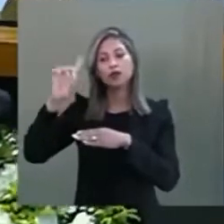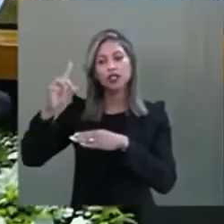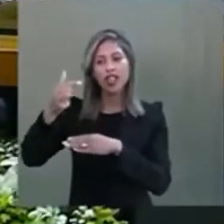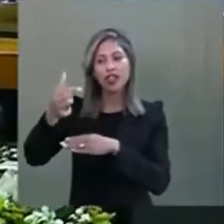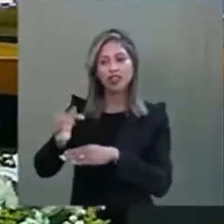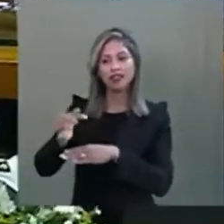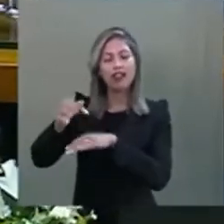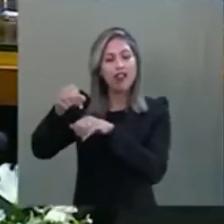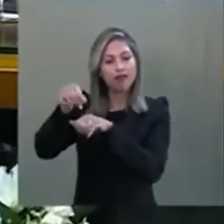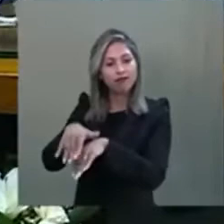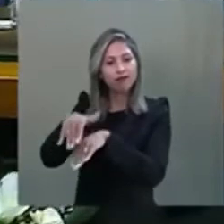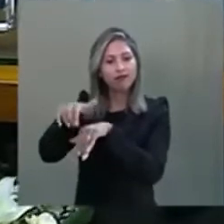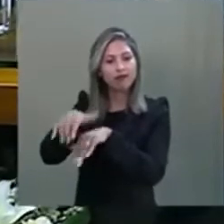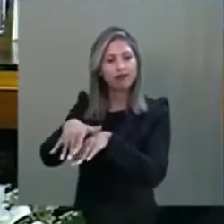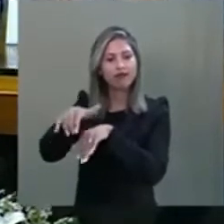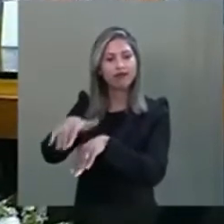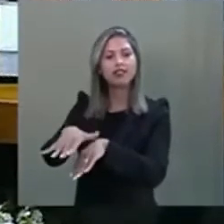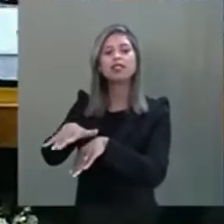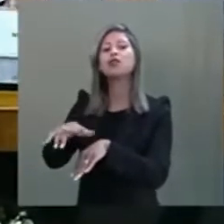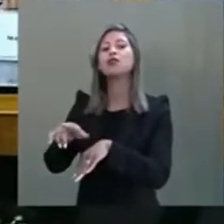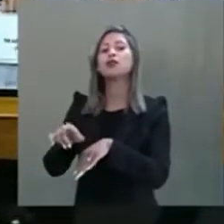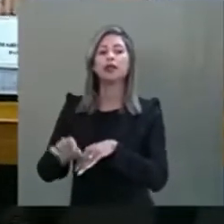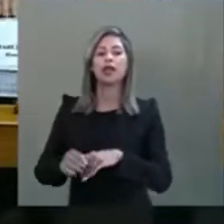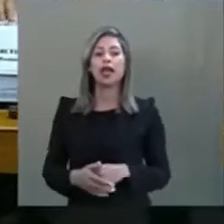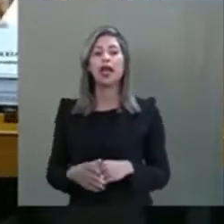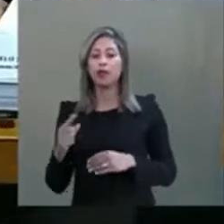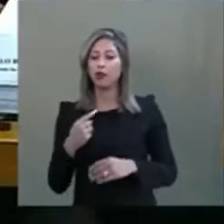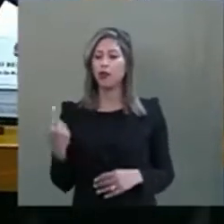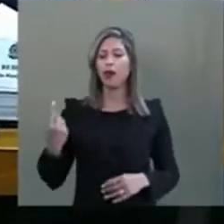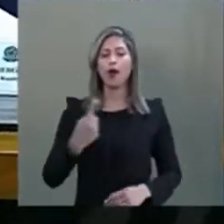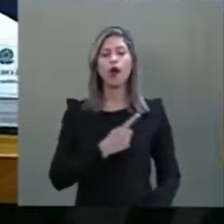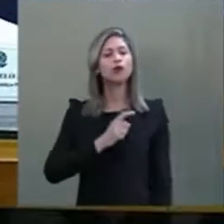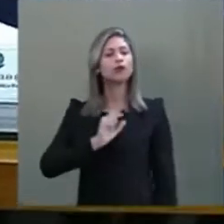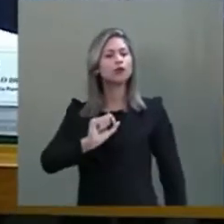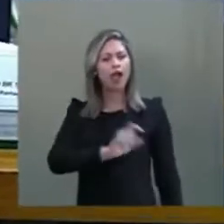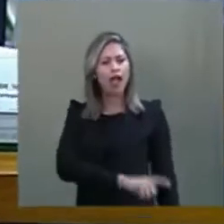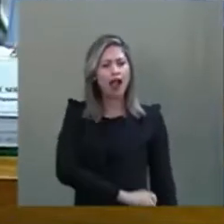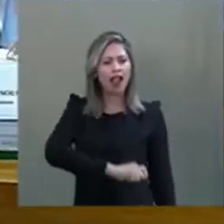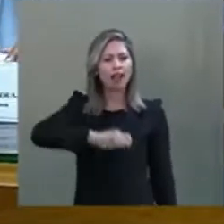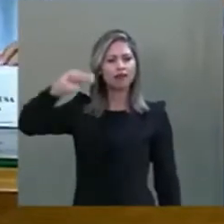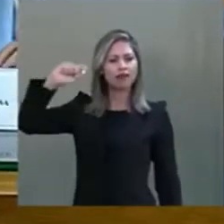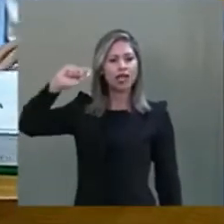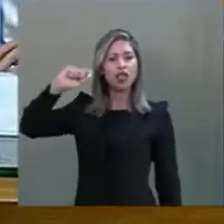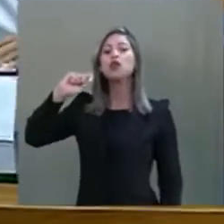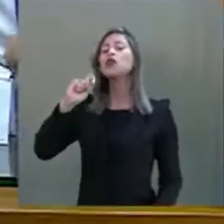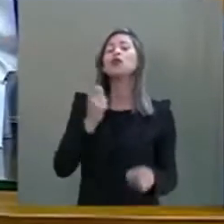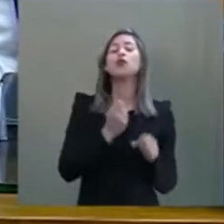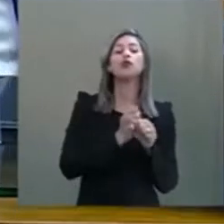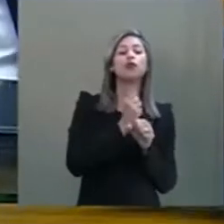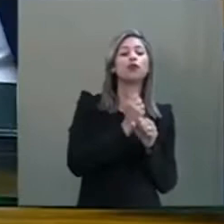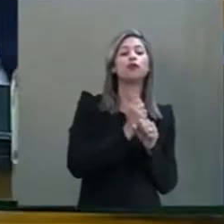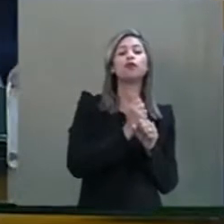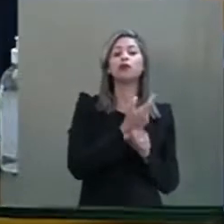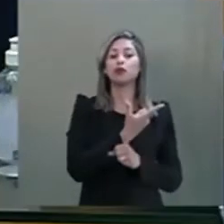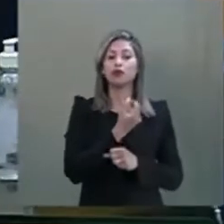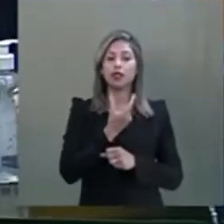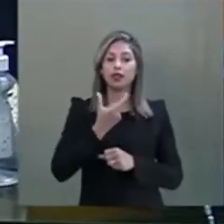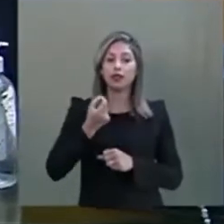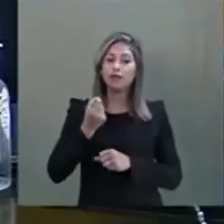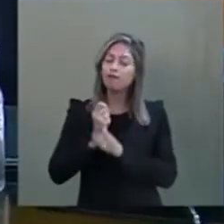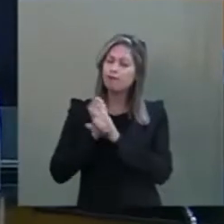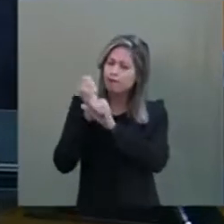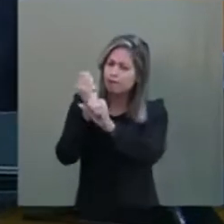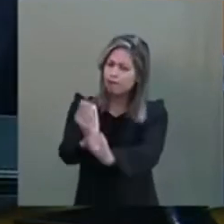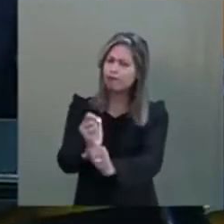emblemática de 7 de setembro, a nossa independência, 200 anos de independência do